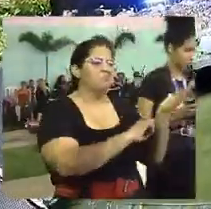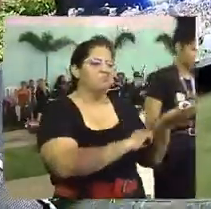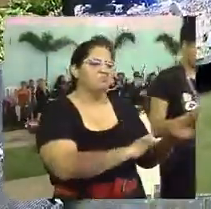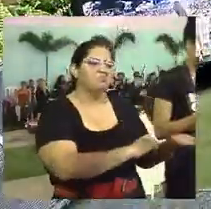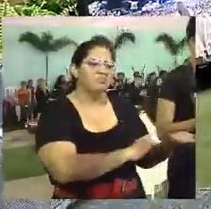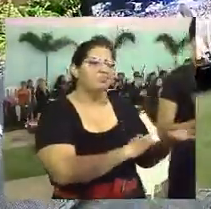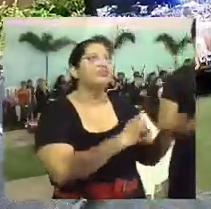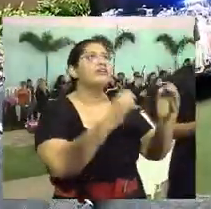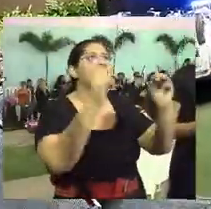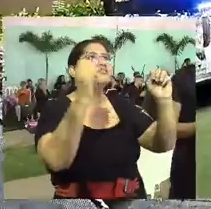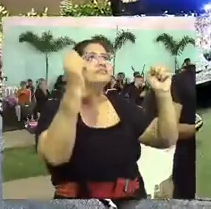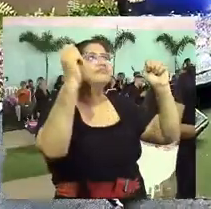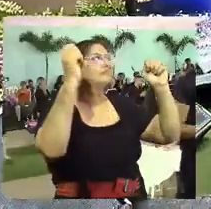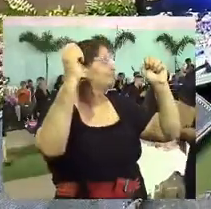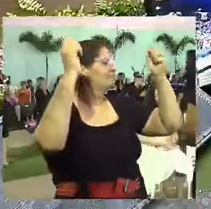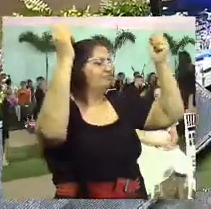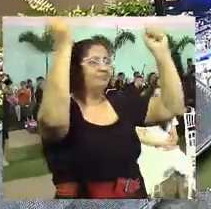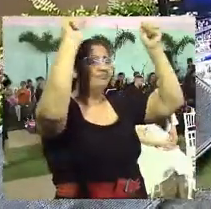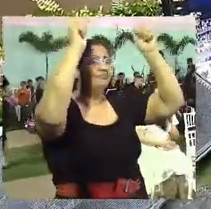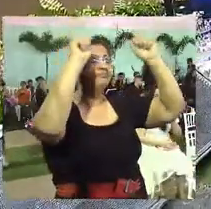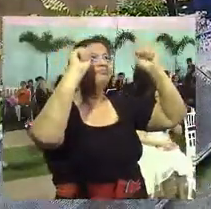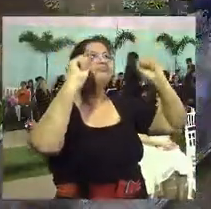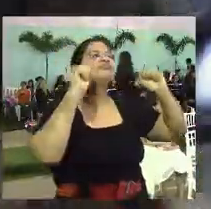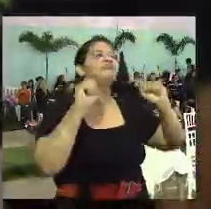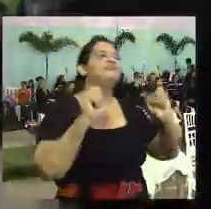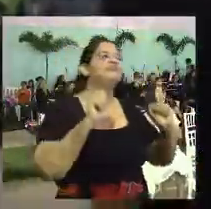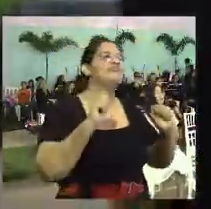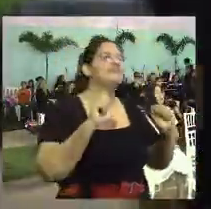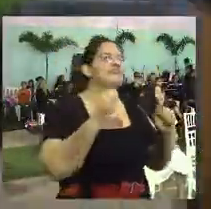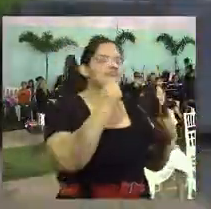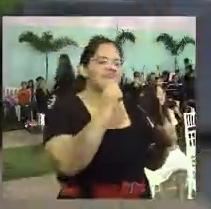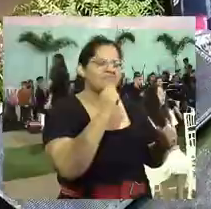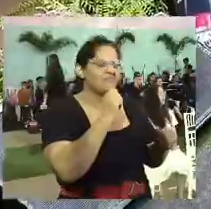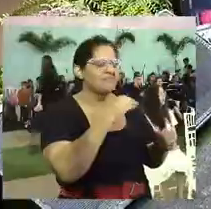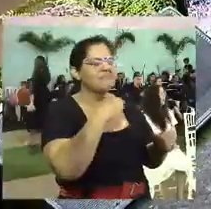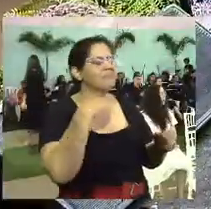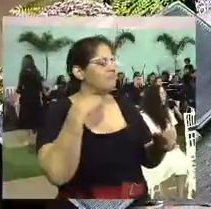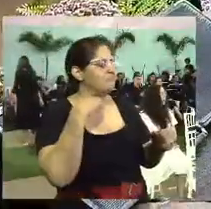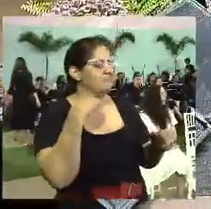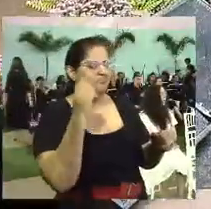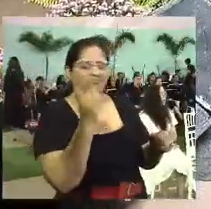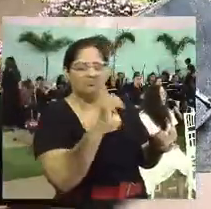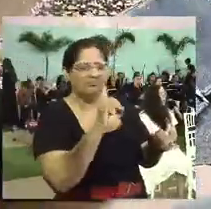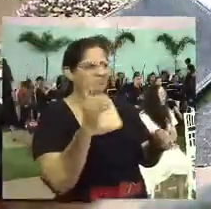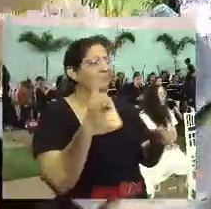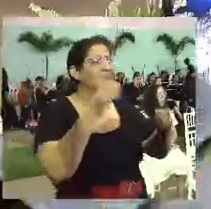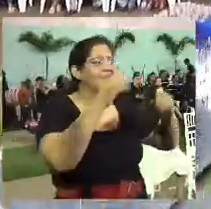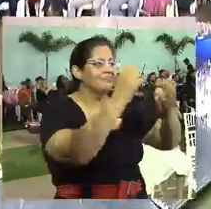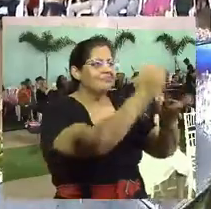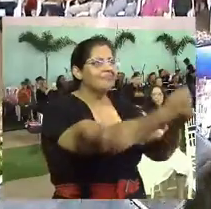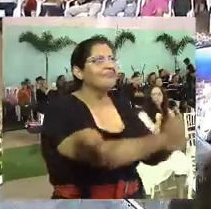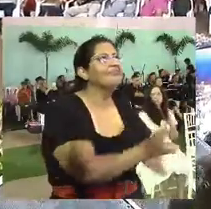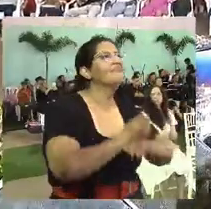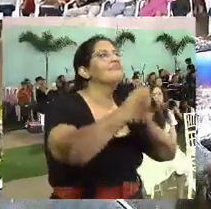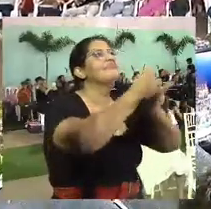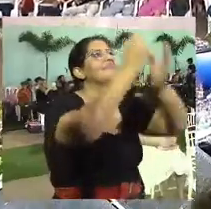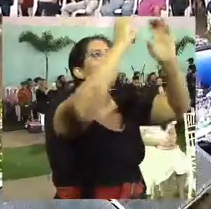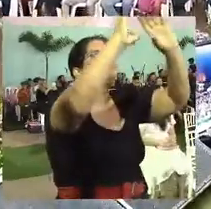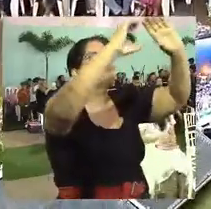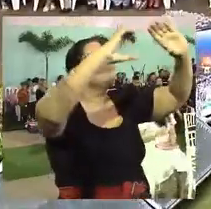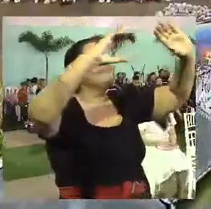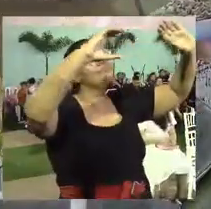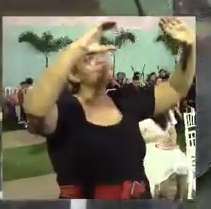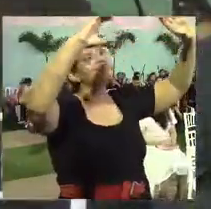meu Vereador te adorarei ainda que tiraram em minha vida quando chegar aí no céu